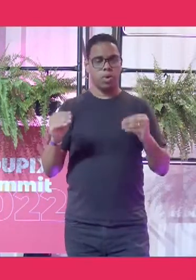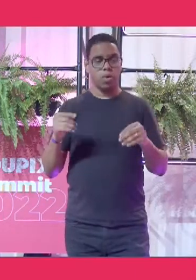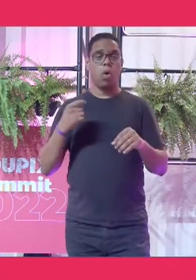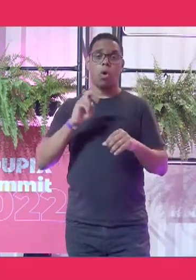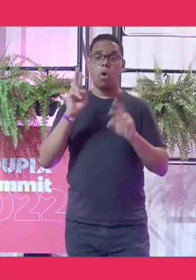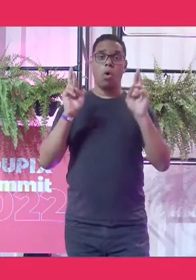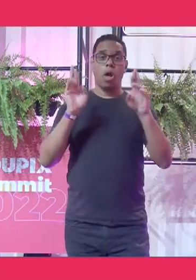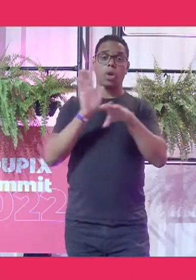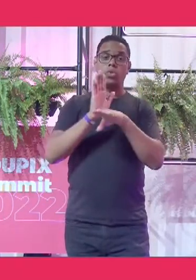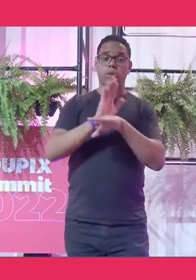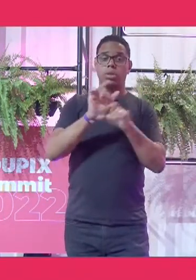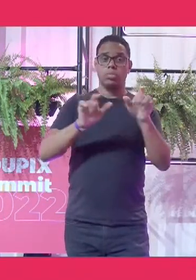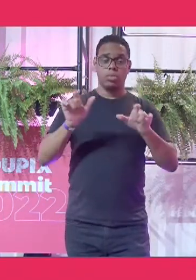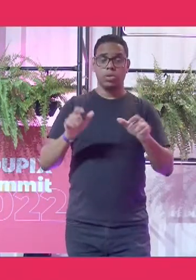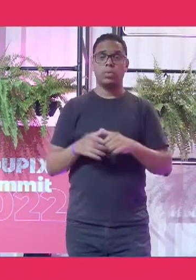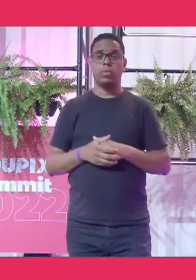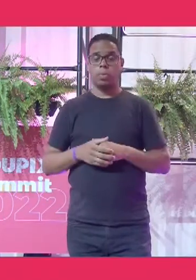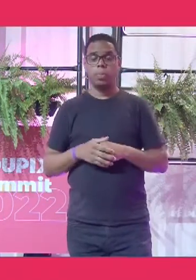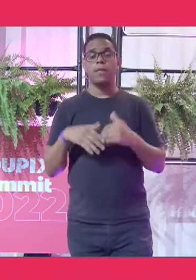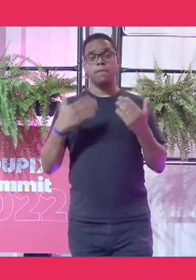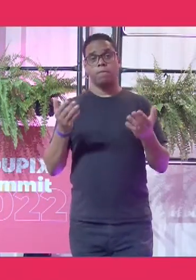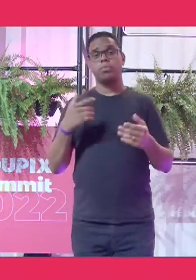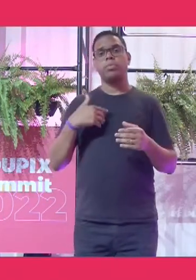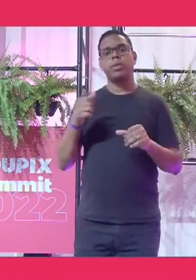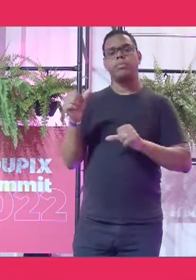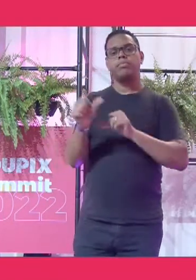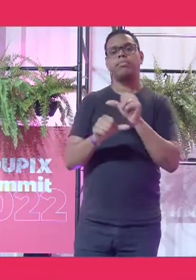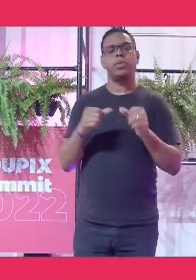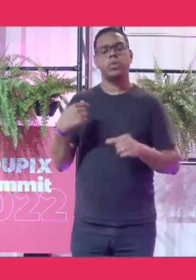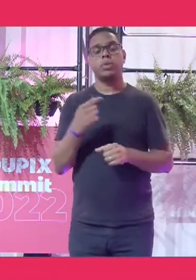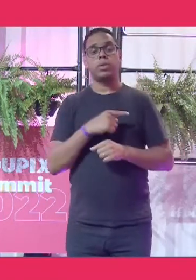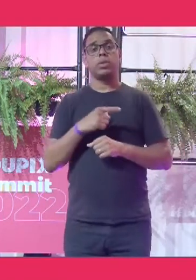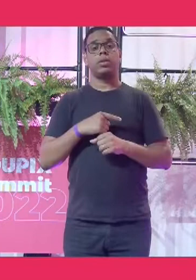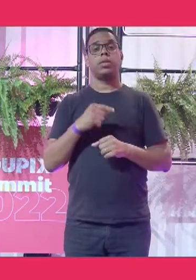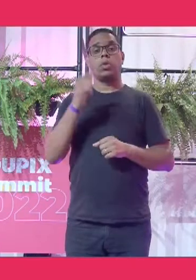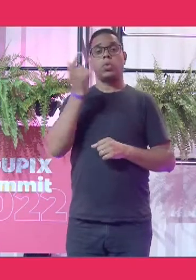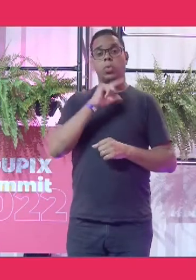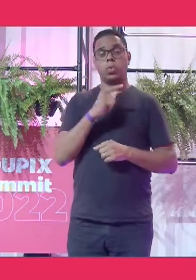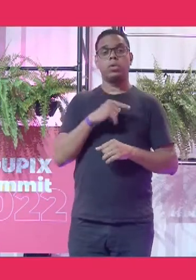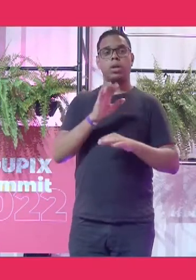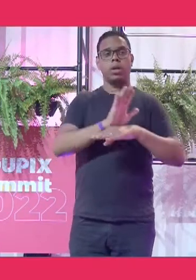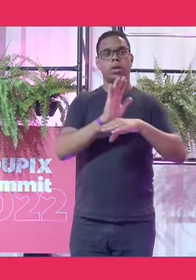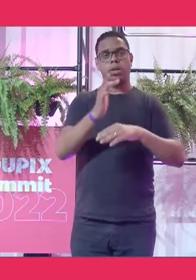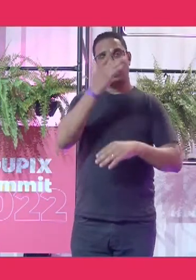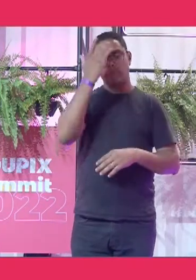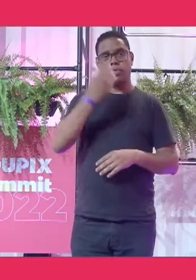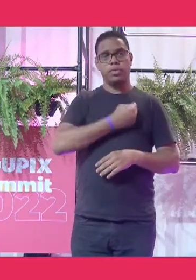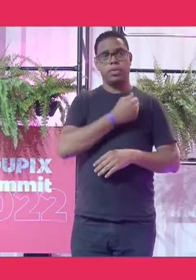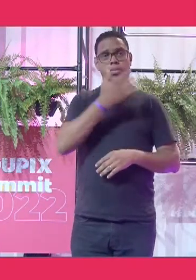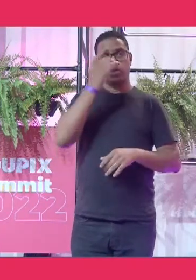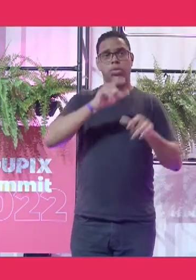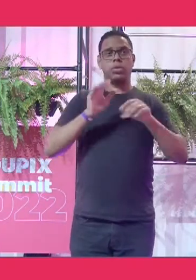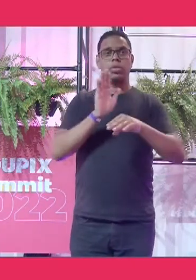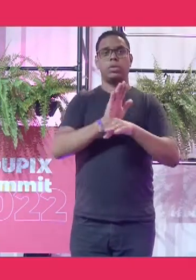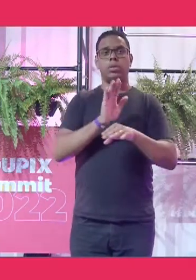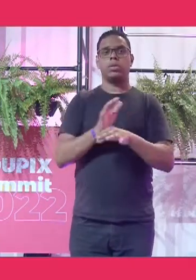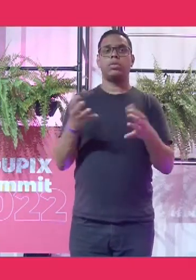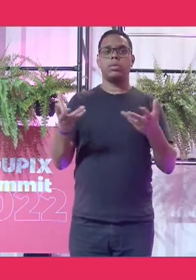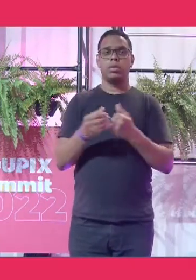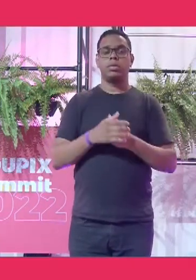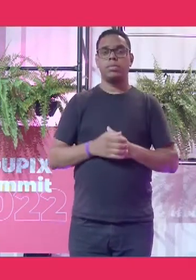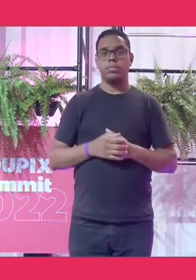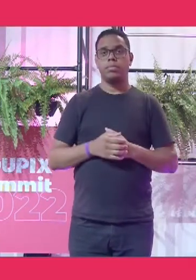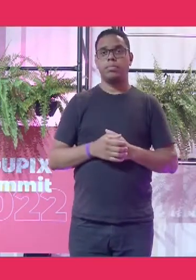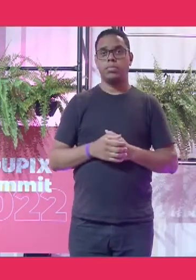alguém. Então, no fim do dia, o impacto que a gente causa conseguindo entrar na vida das pessoas e comunicar, ele é gigantesco.